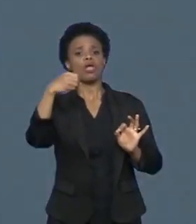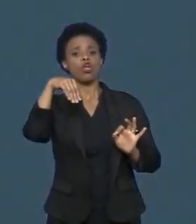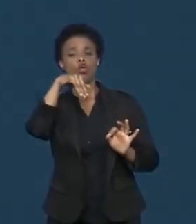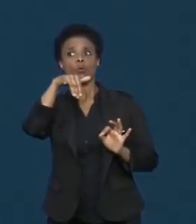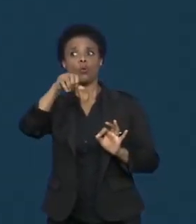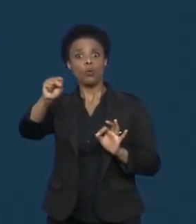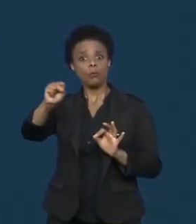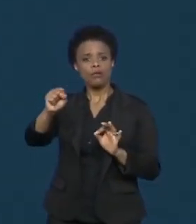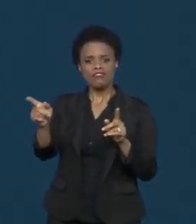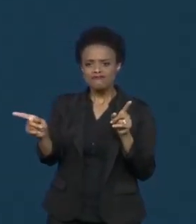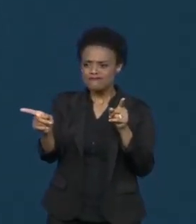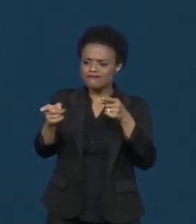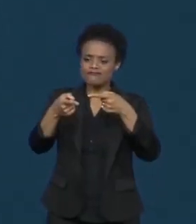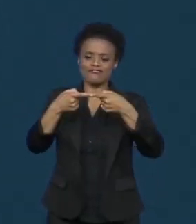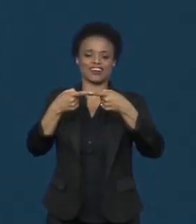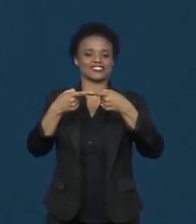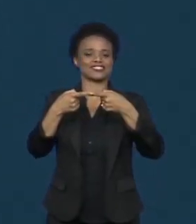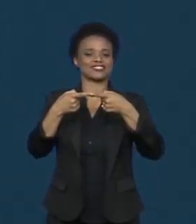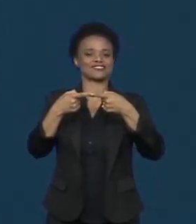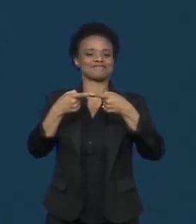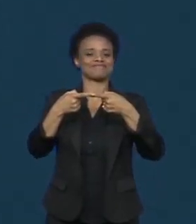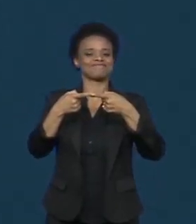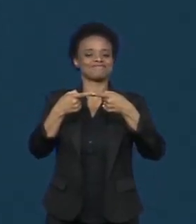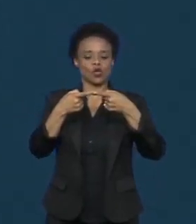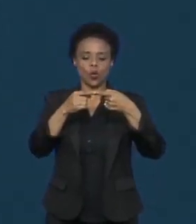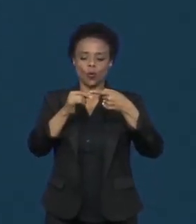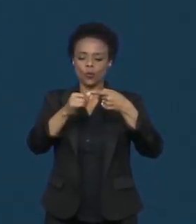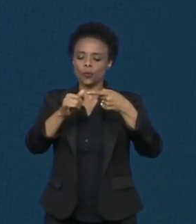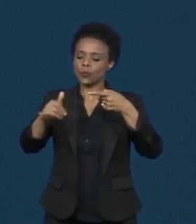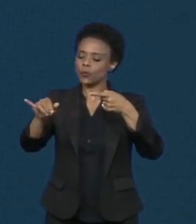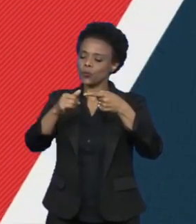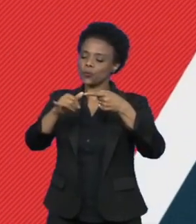circuito fechado, a corrente elétrica pode fluir pelo sistema.